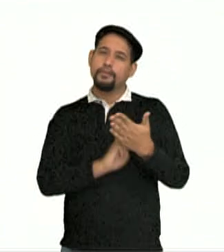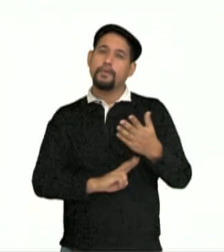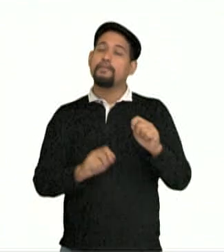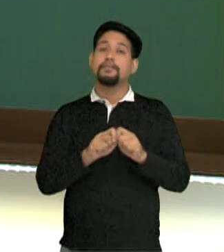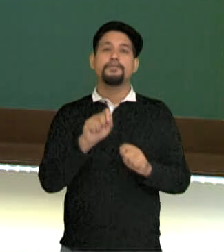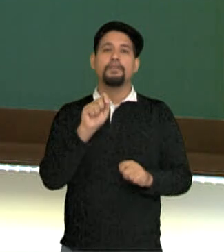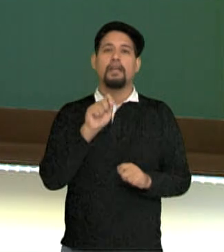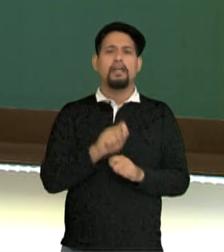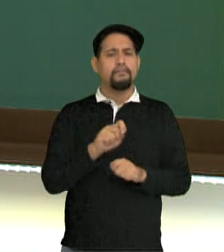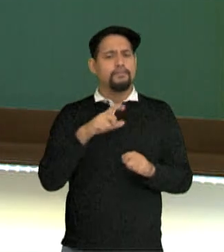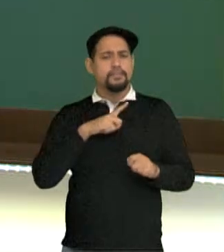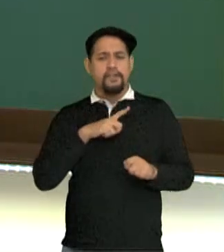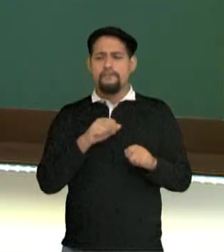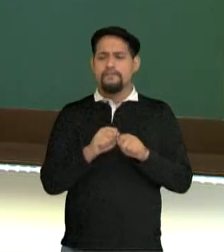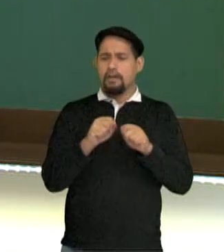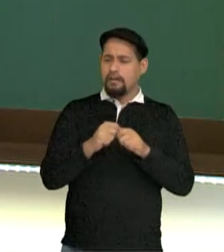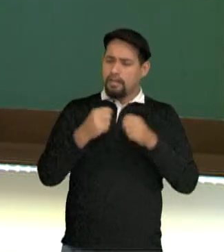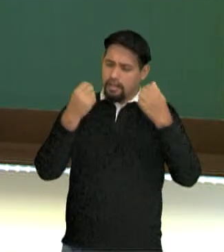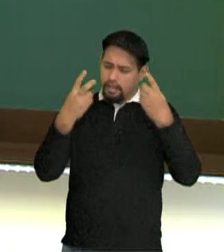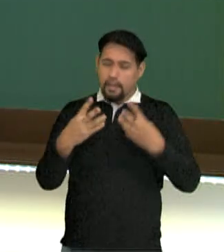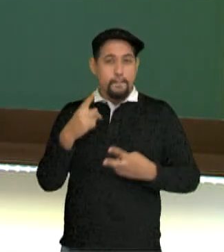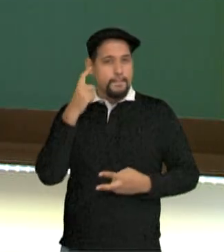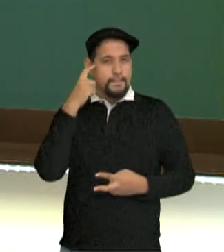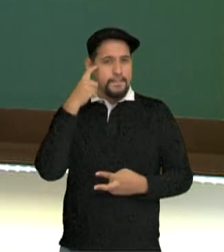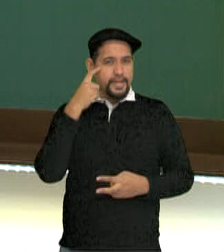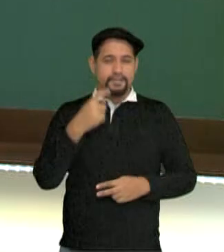para que você tire suas próprias conclusões.